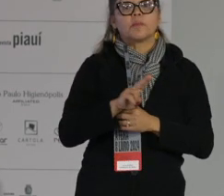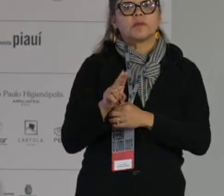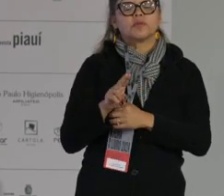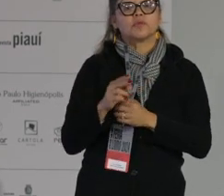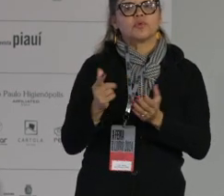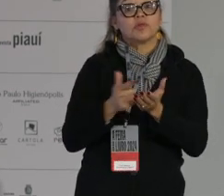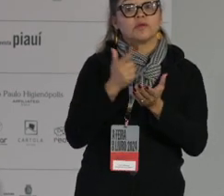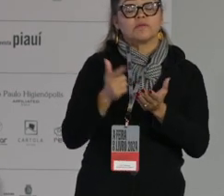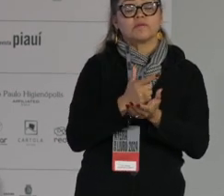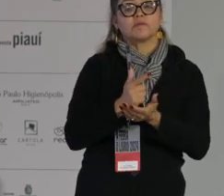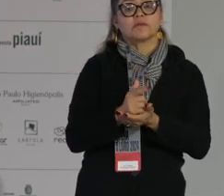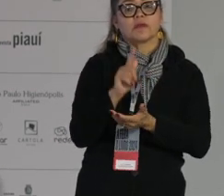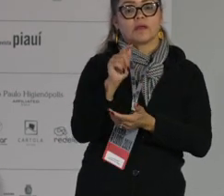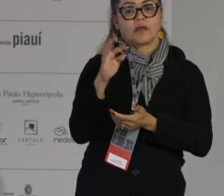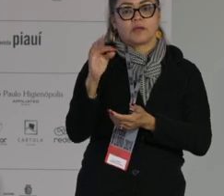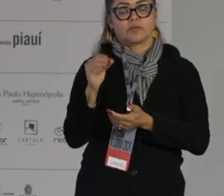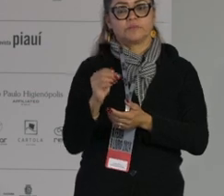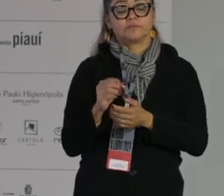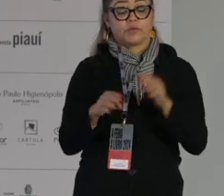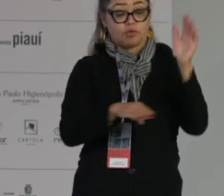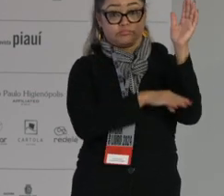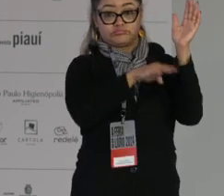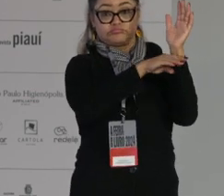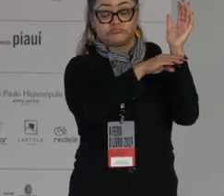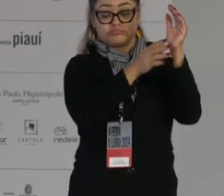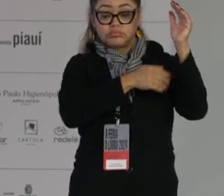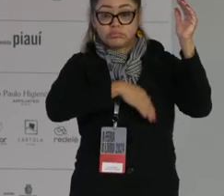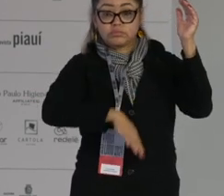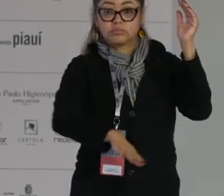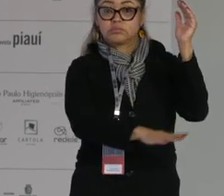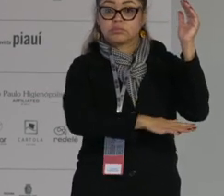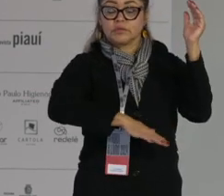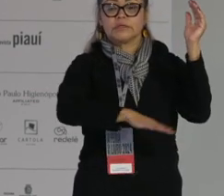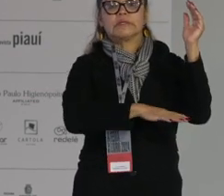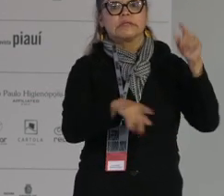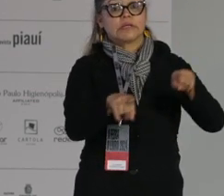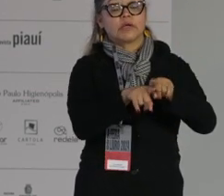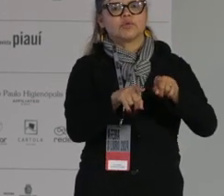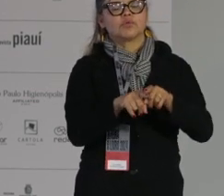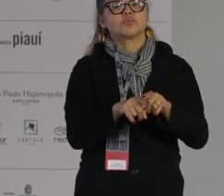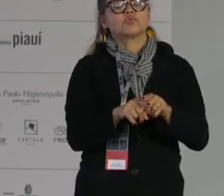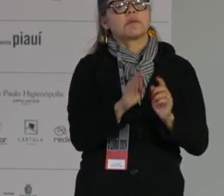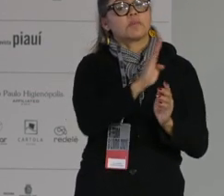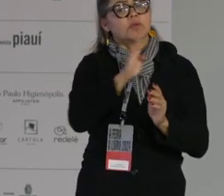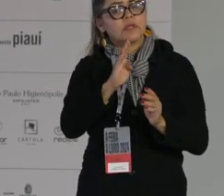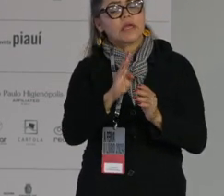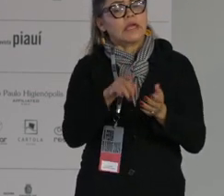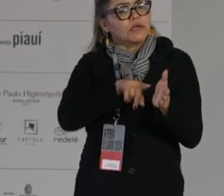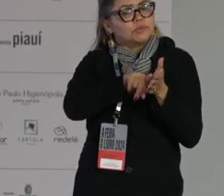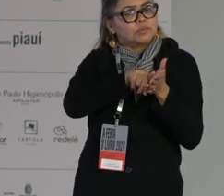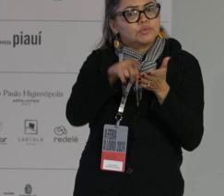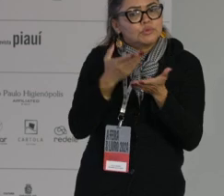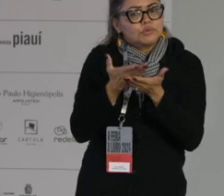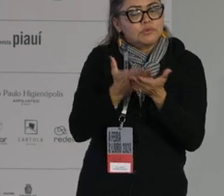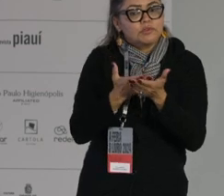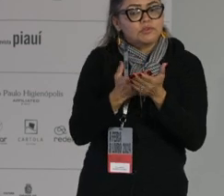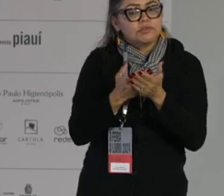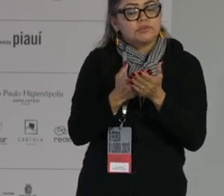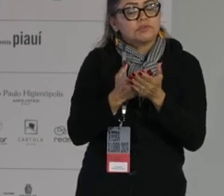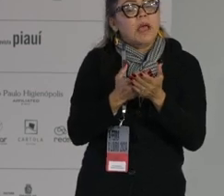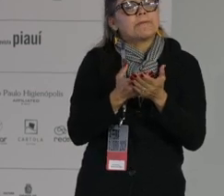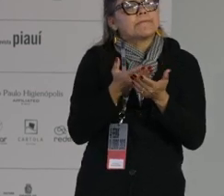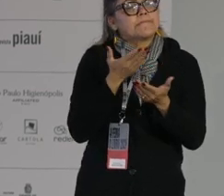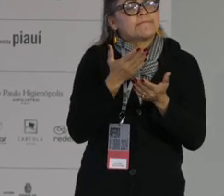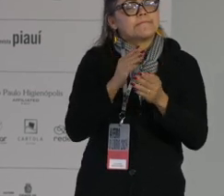um apartamento, embaixo ela tinha o mesmo apartamento, que era o estúdio e biblioteca e o grupo de estudo, e tinha mais de 20 gatos. A